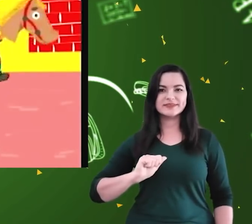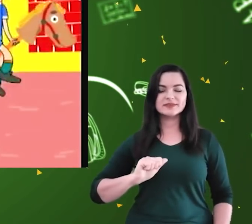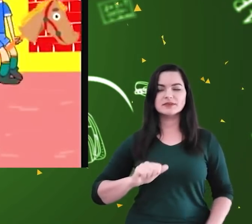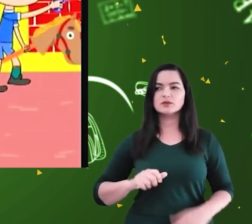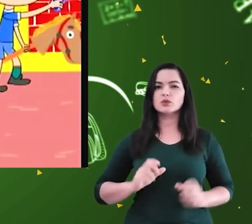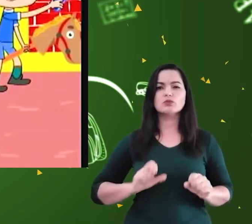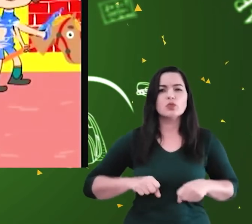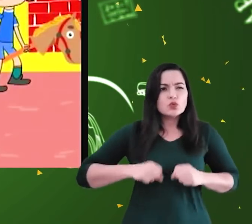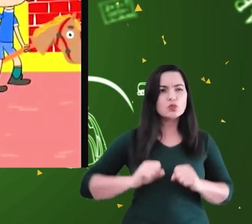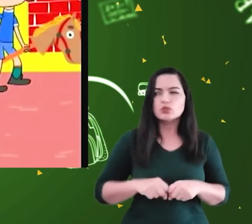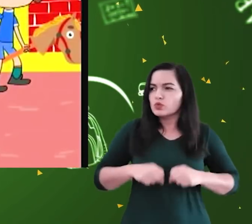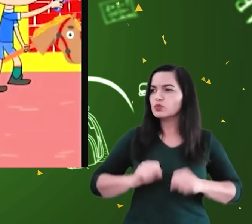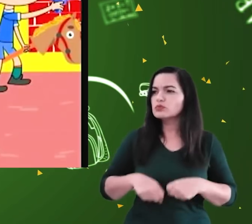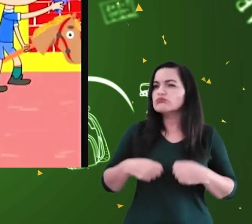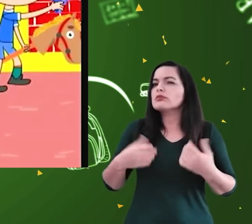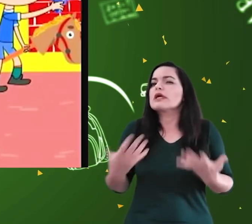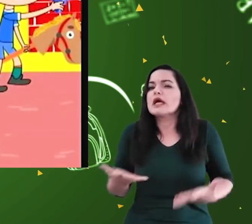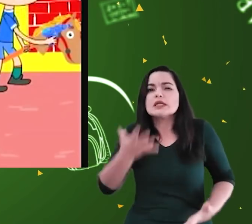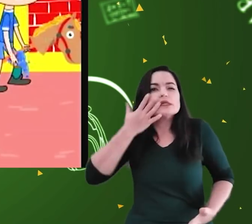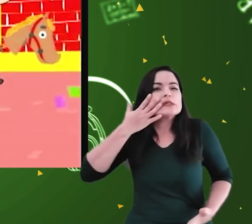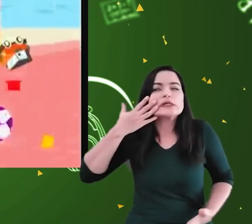Cadê o cara pálida?